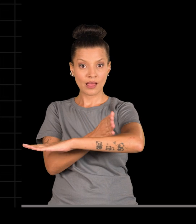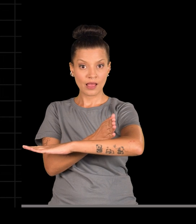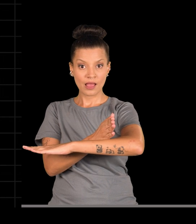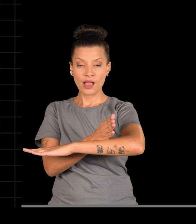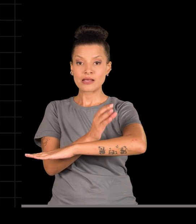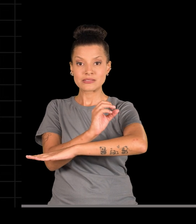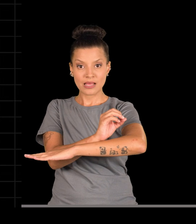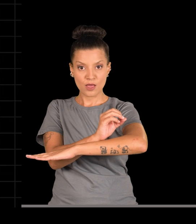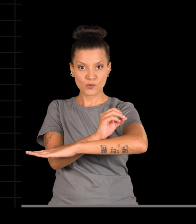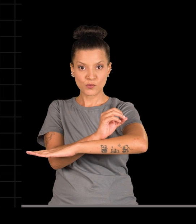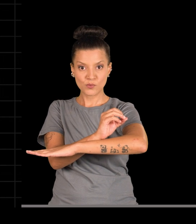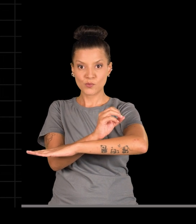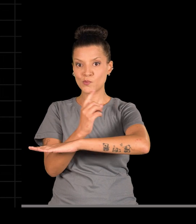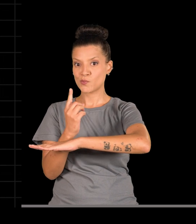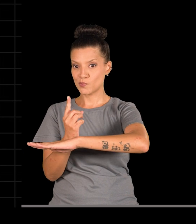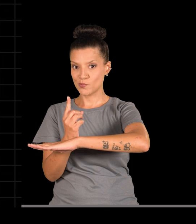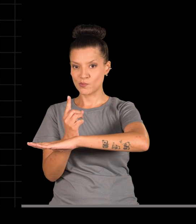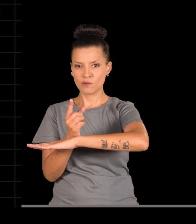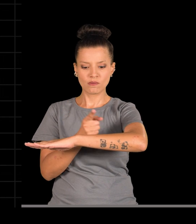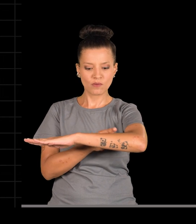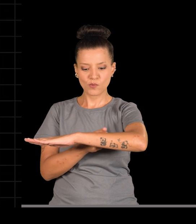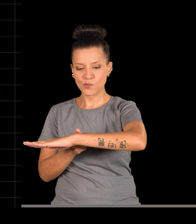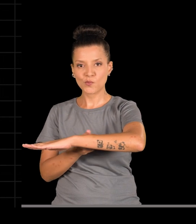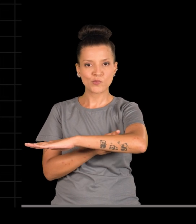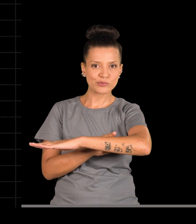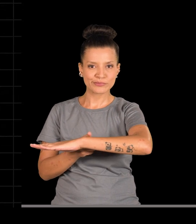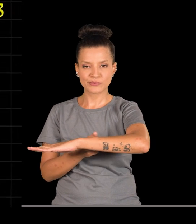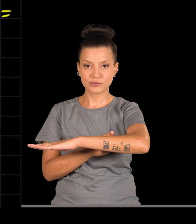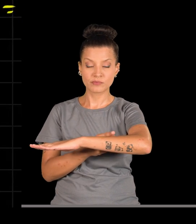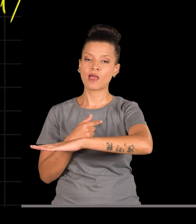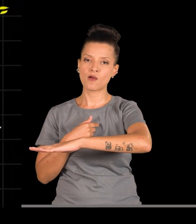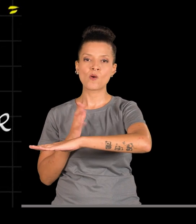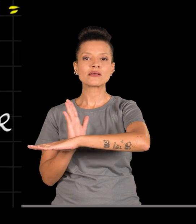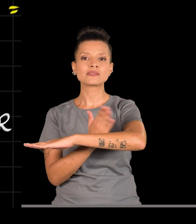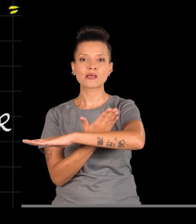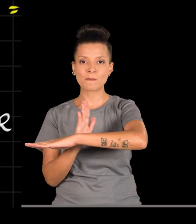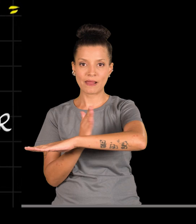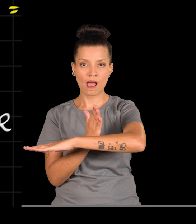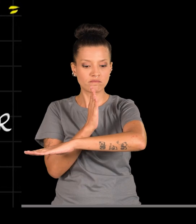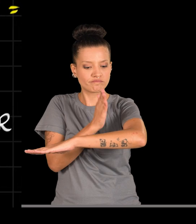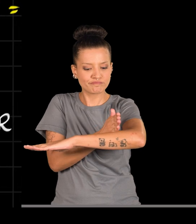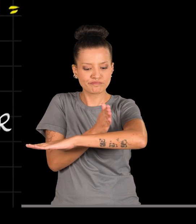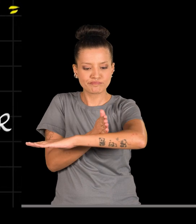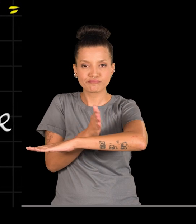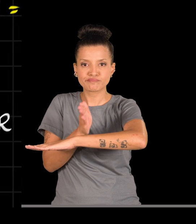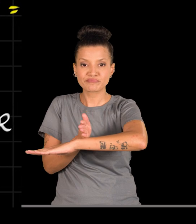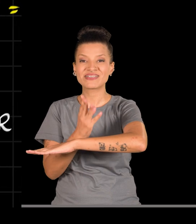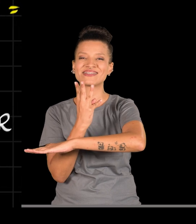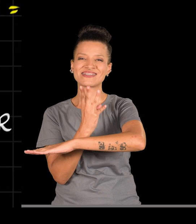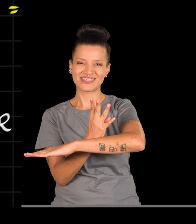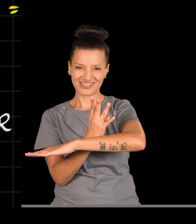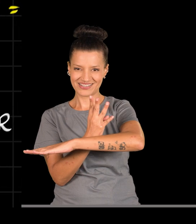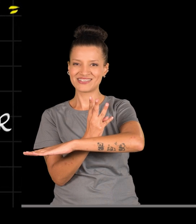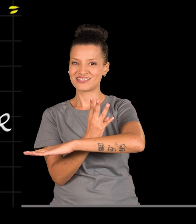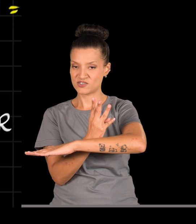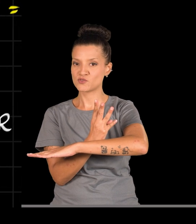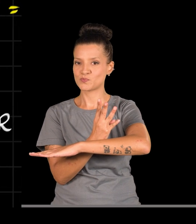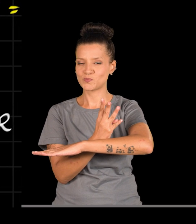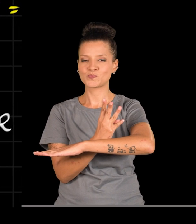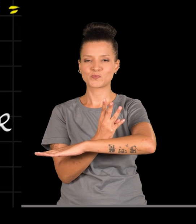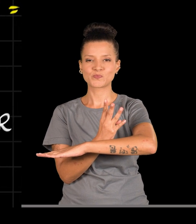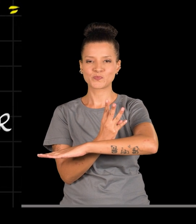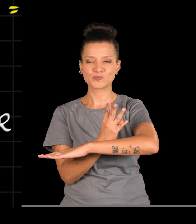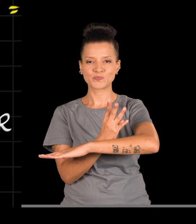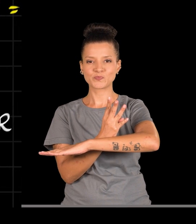entre o 0 e 1, vai estar nesse intervalinho aqui, certo? Onde exatamente? Ora, é 1 terço. Então vou dividir isso daqui em 3 partes iguais,